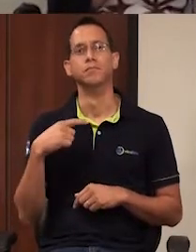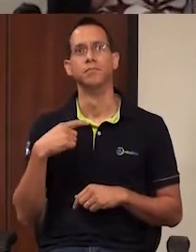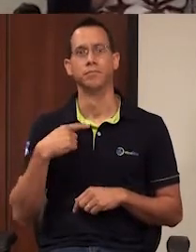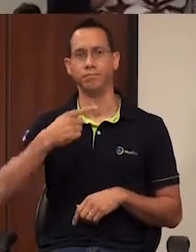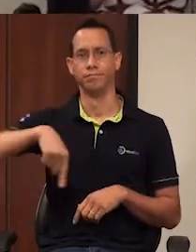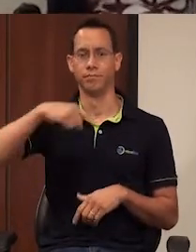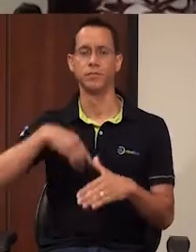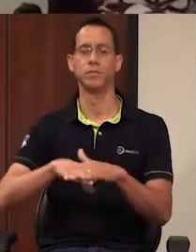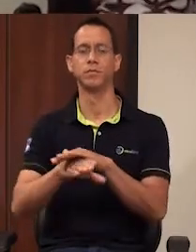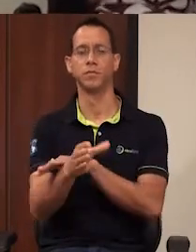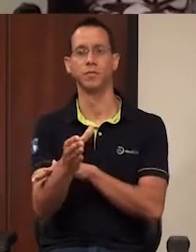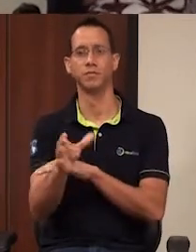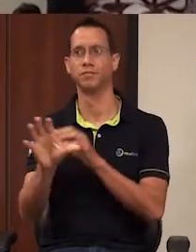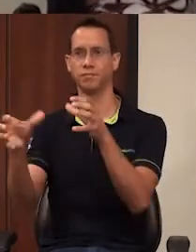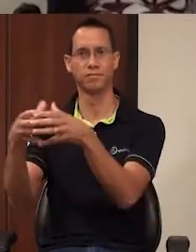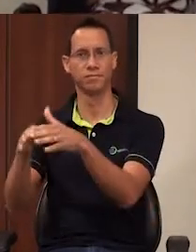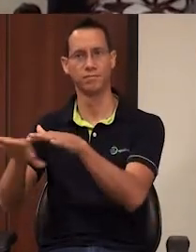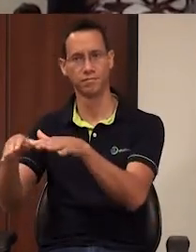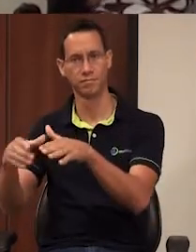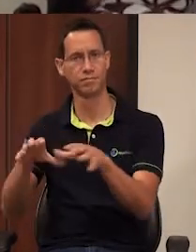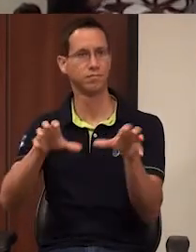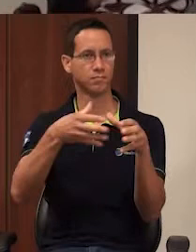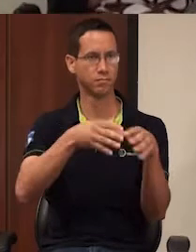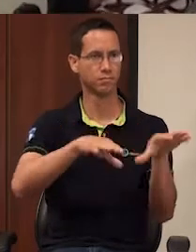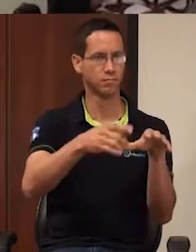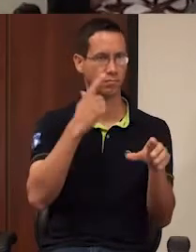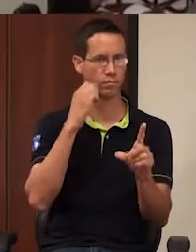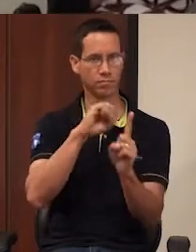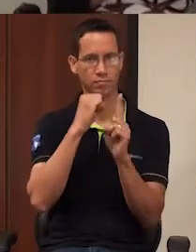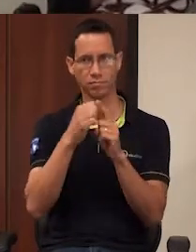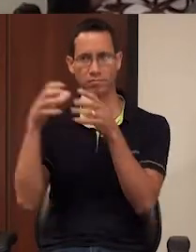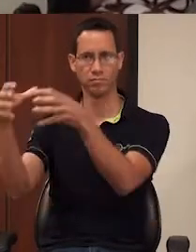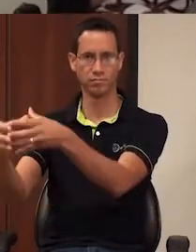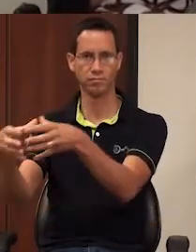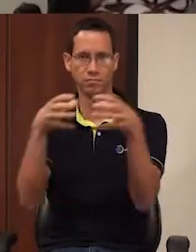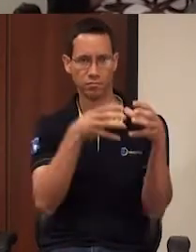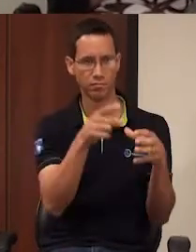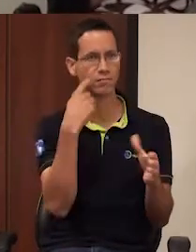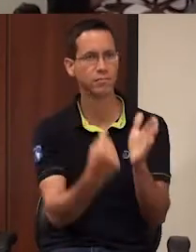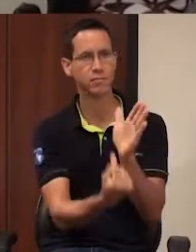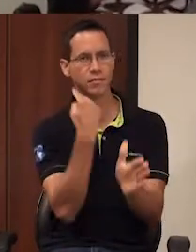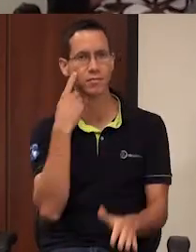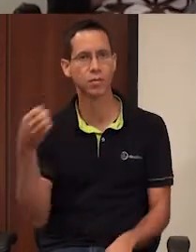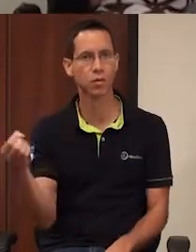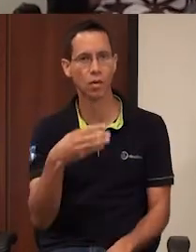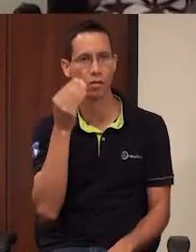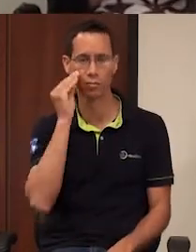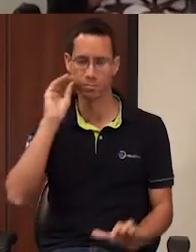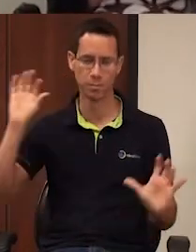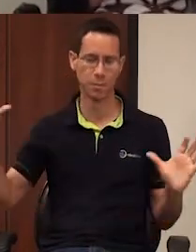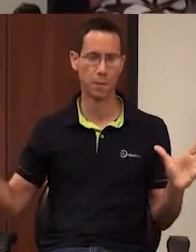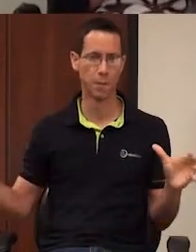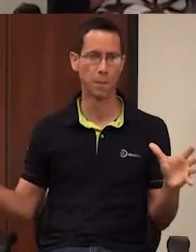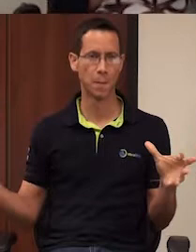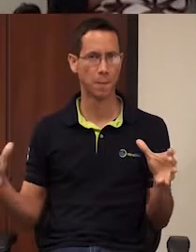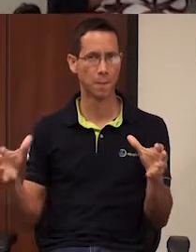hábito de conviver com movimentos sociais setorizados, né? E você está trazendo essa novidade de colocar todo mundo no